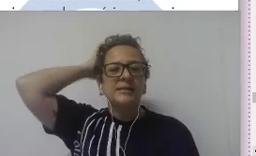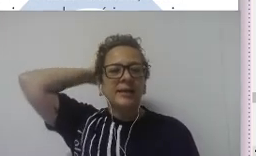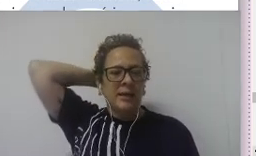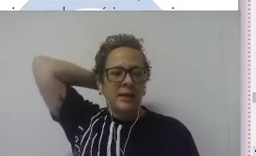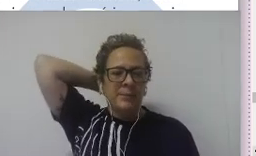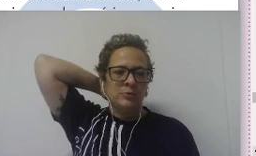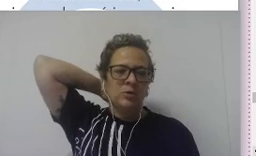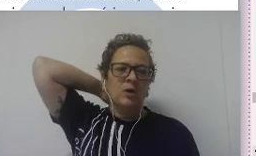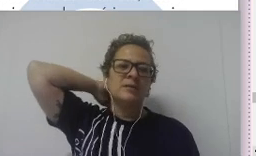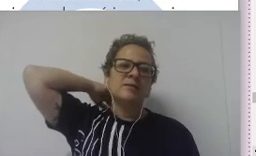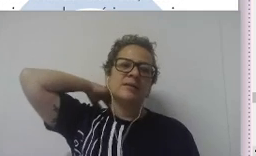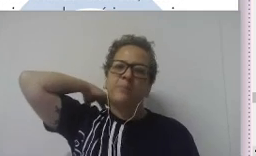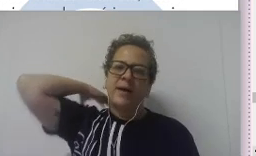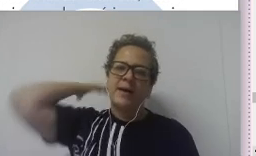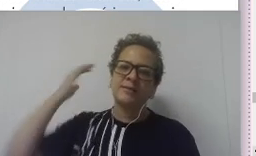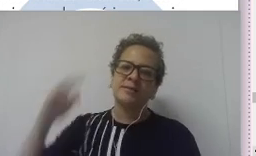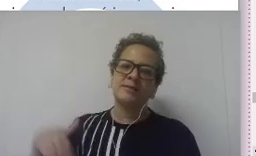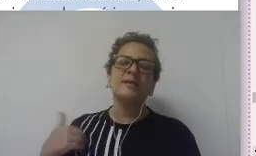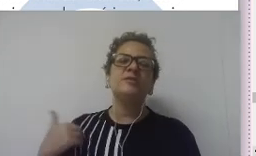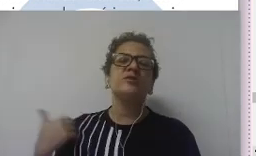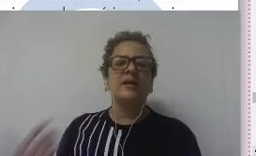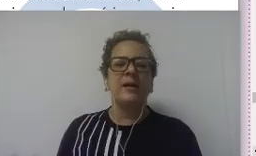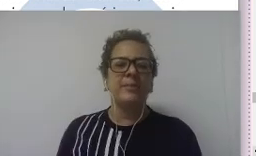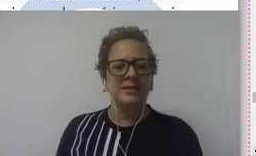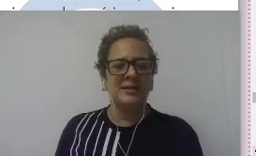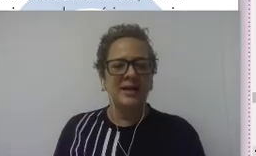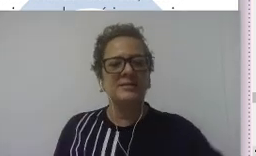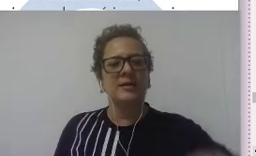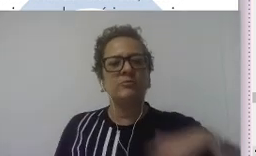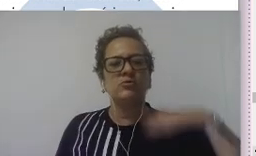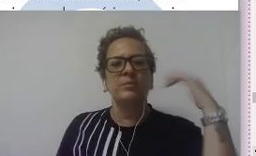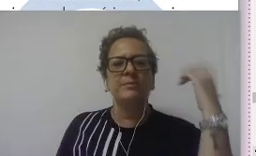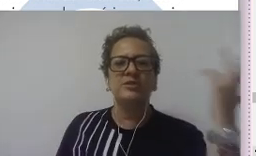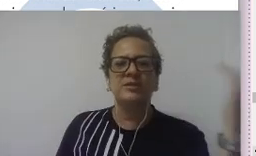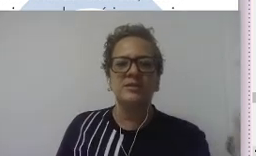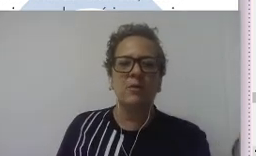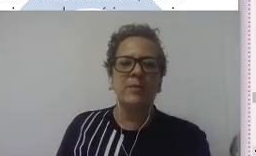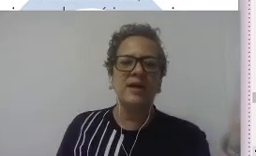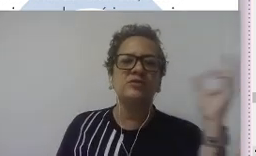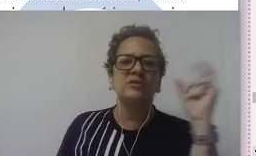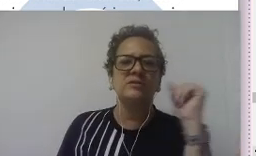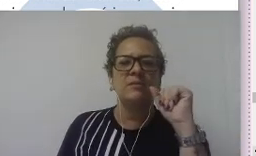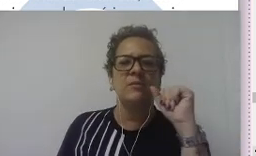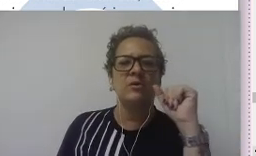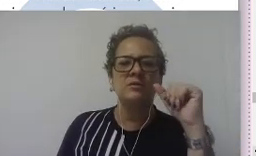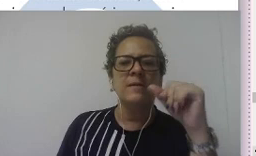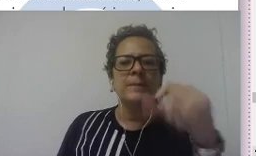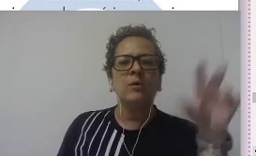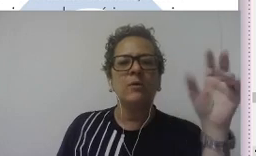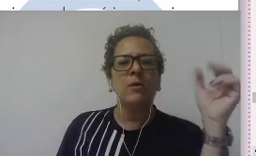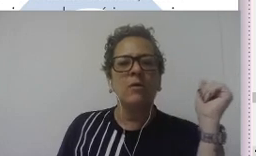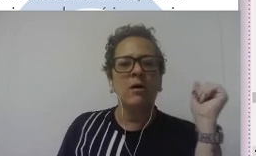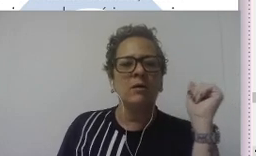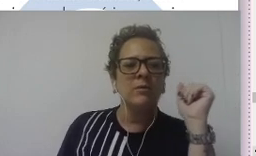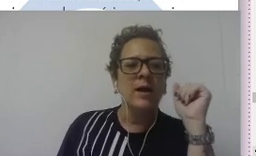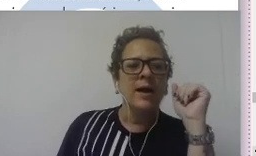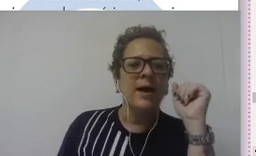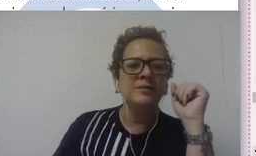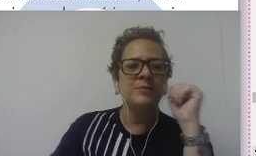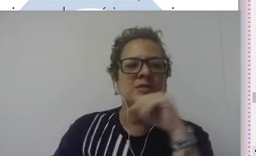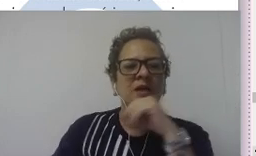nesse tempo, todas as peças, antes de serem apresentadas, eram submetidas ao mestre de cerimônias ou a um